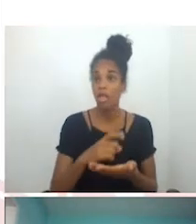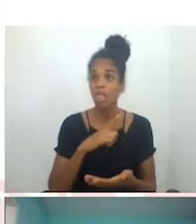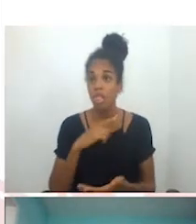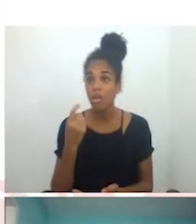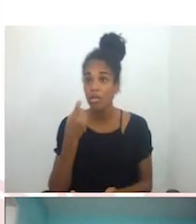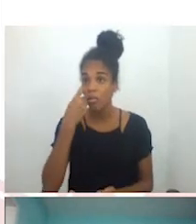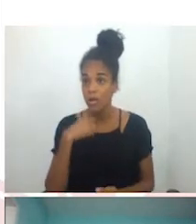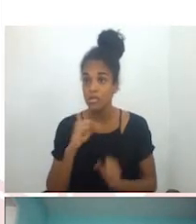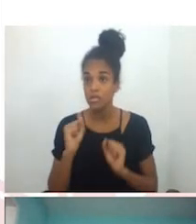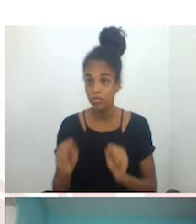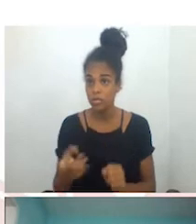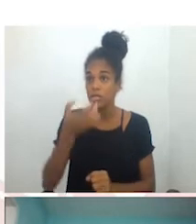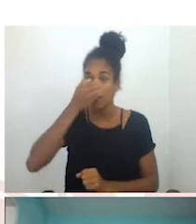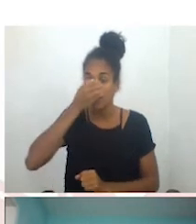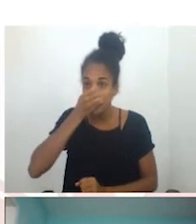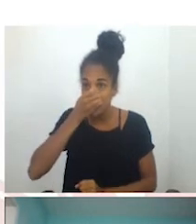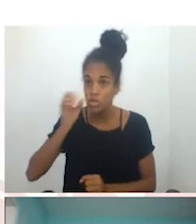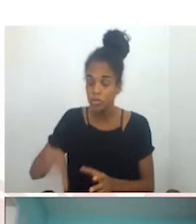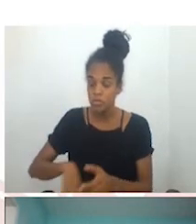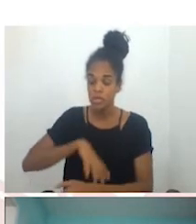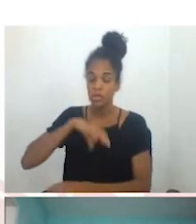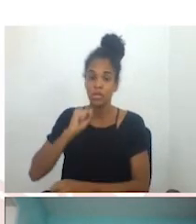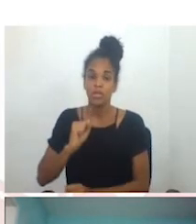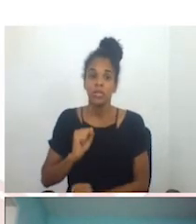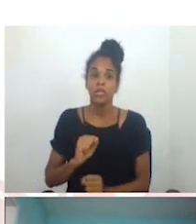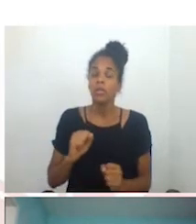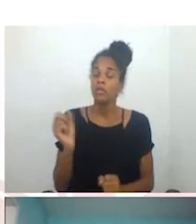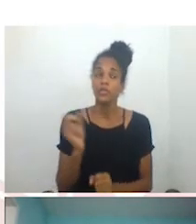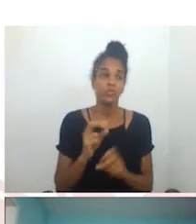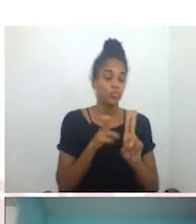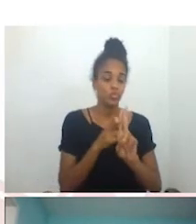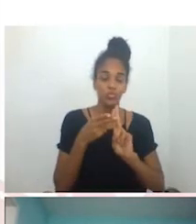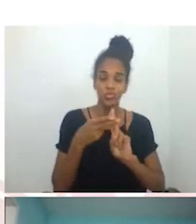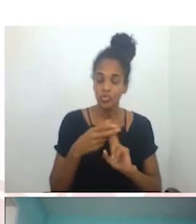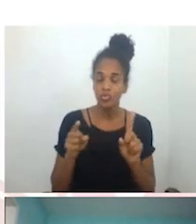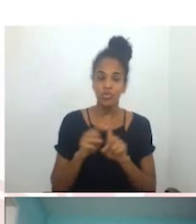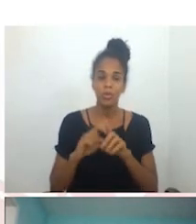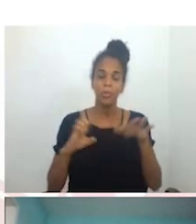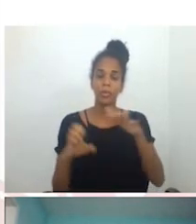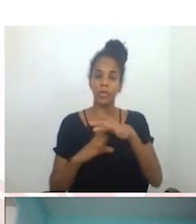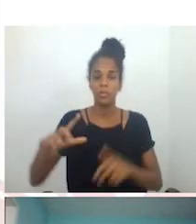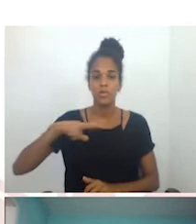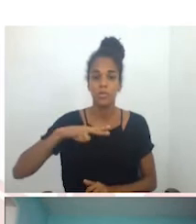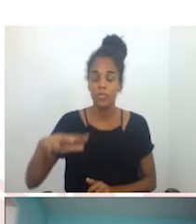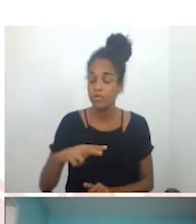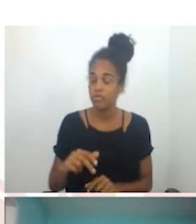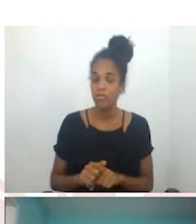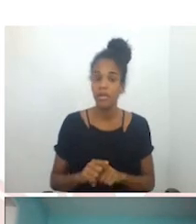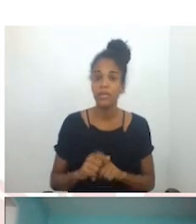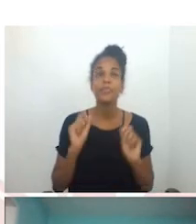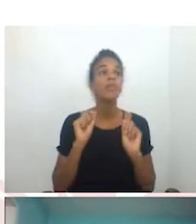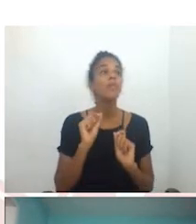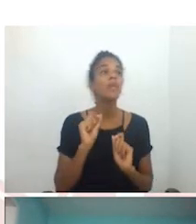muita intubação nas urgências, tanto do SUS quanto do privado, né? Então, o enfermeiro chega e diz, olha, quem vai ser o médico que vai intubar hoje nesse